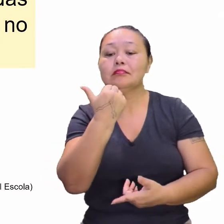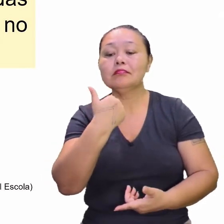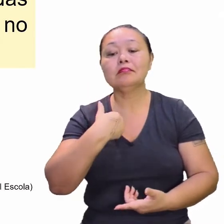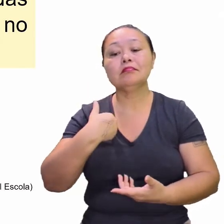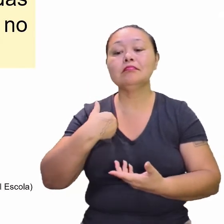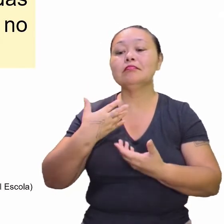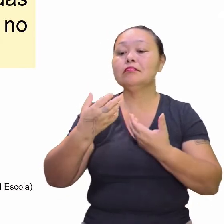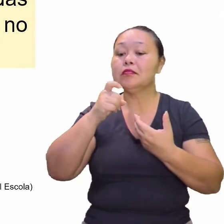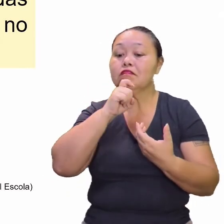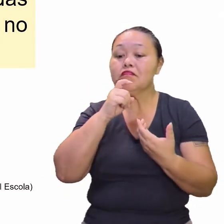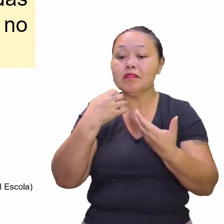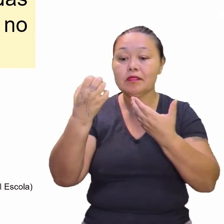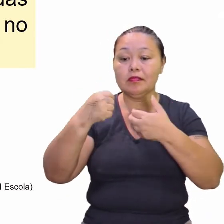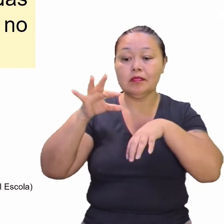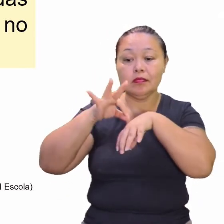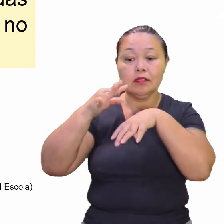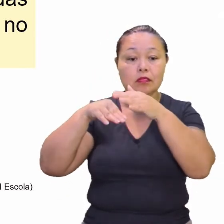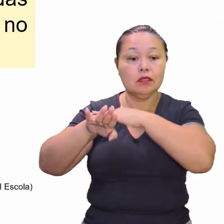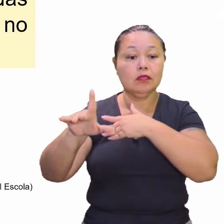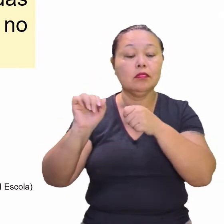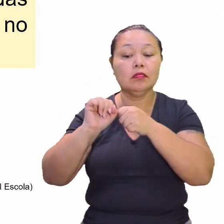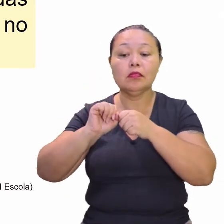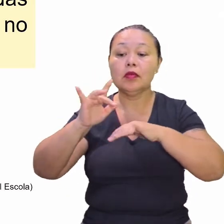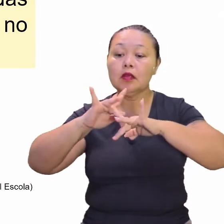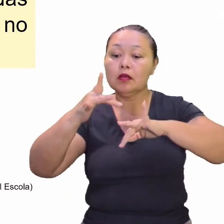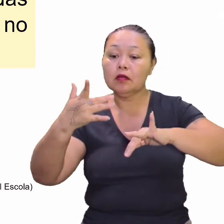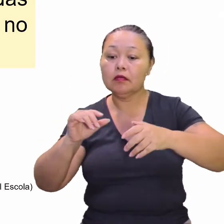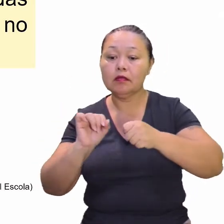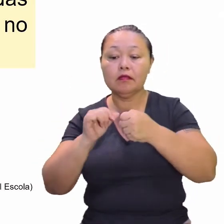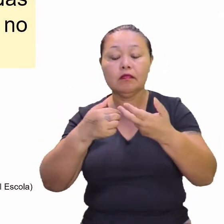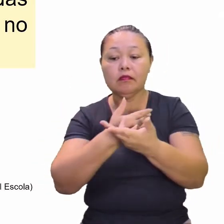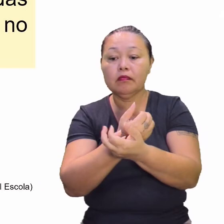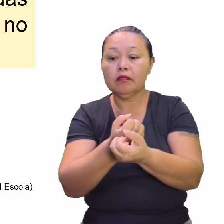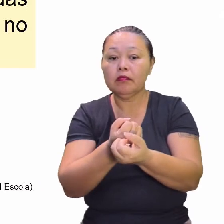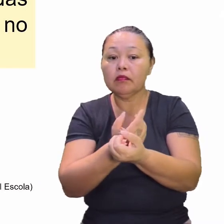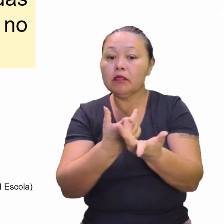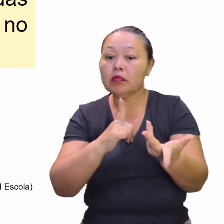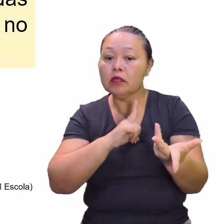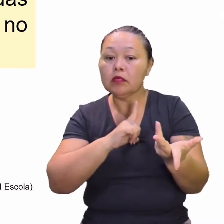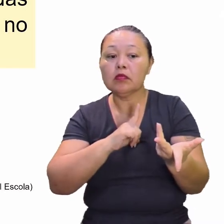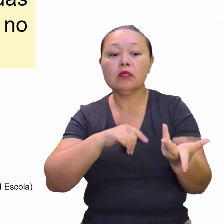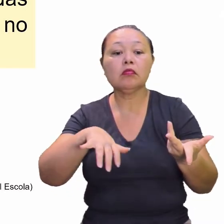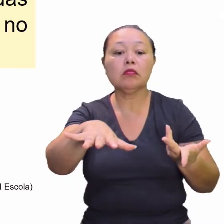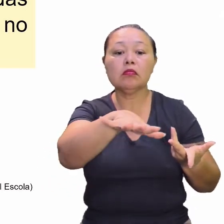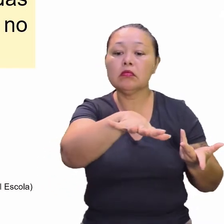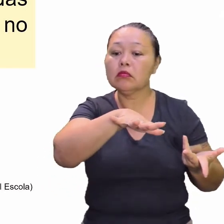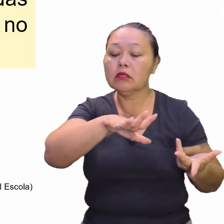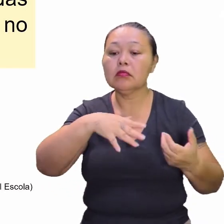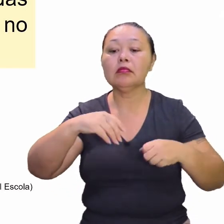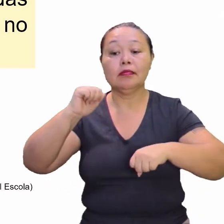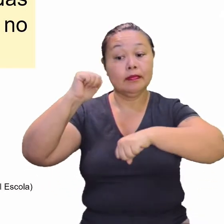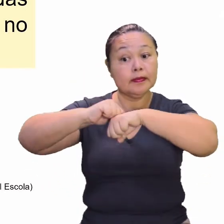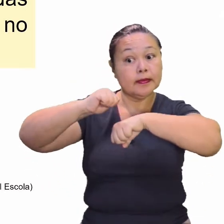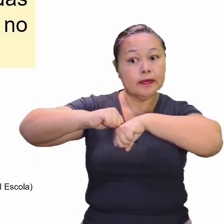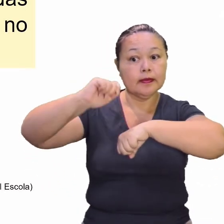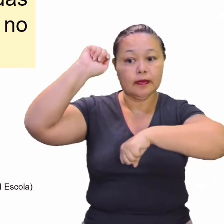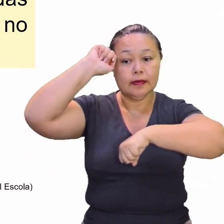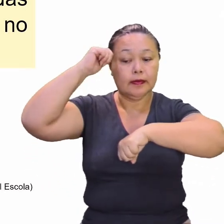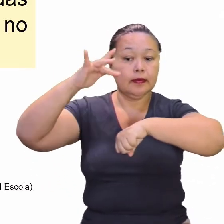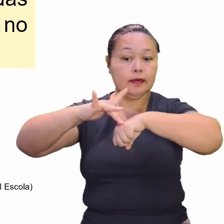alimentício, frigorífico e mineração, que é proporcionada em razão de grandes reservas de